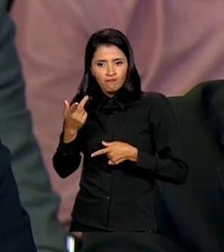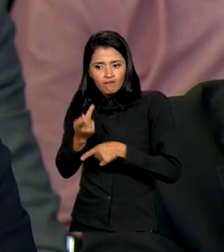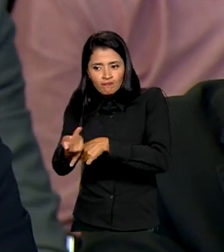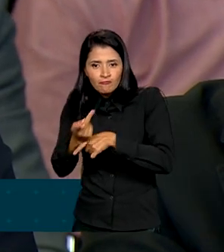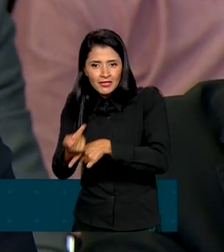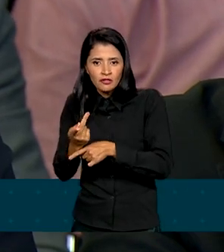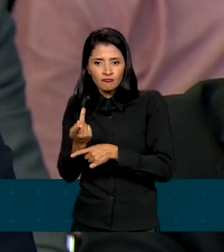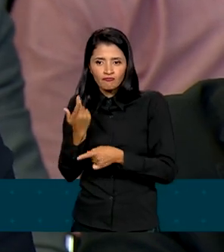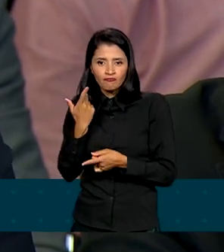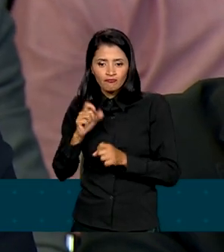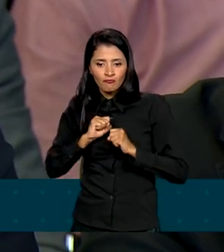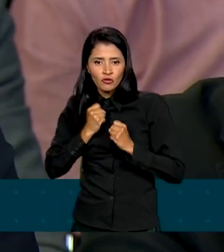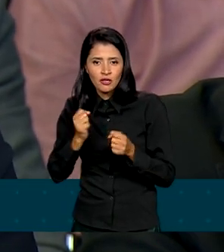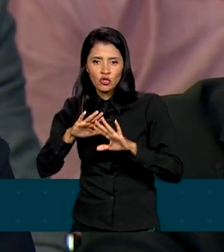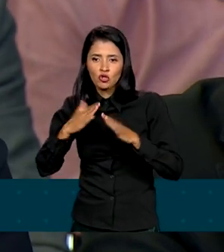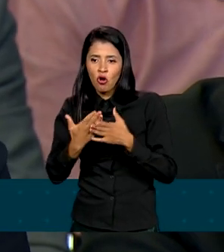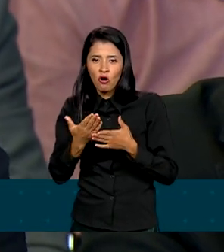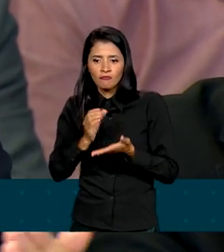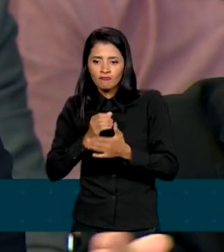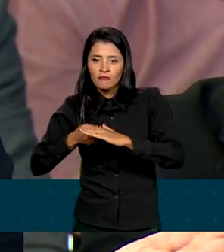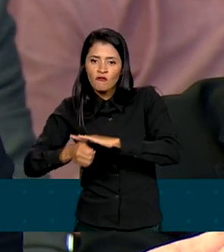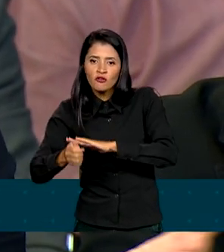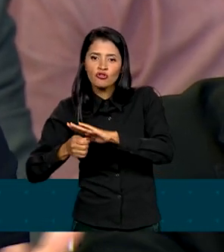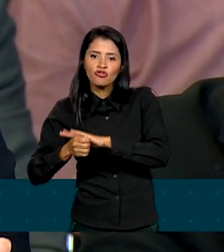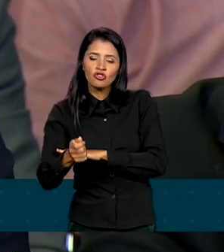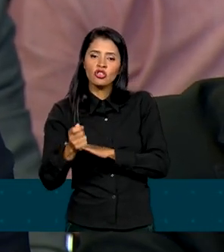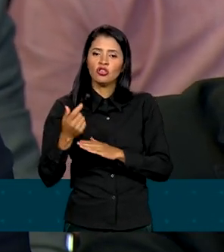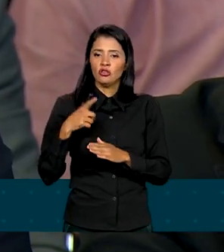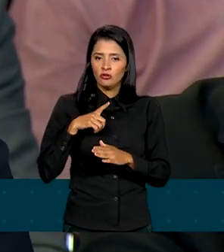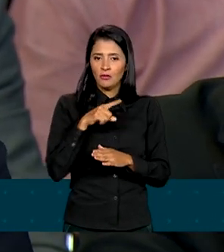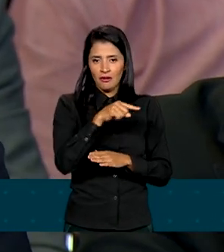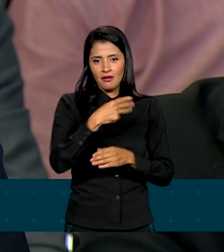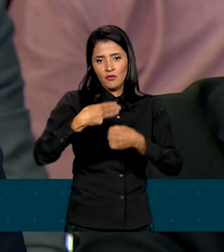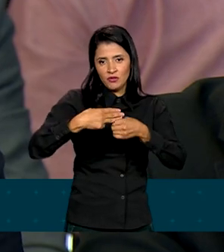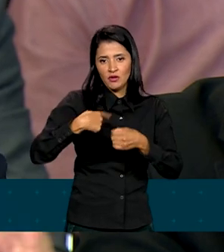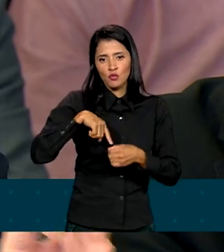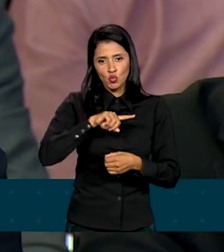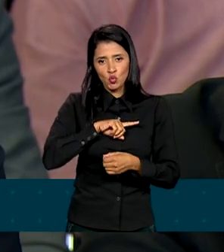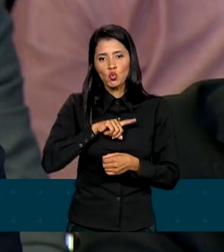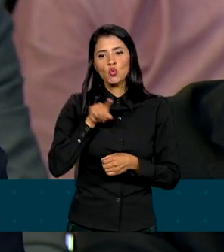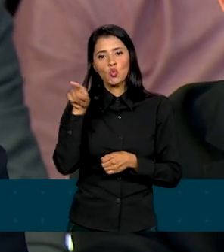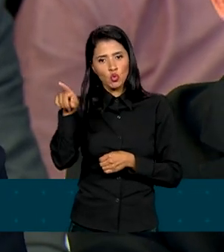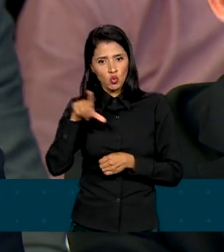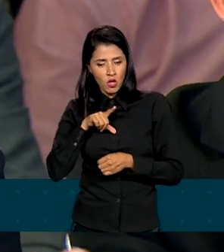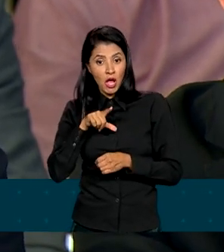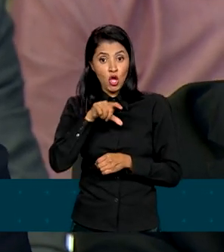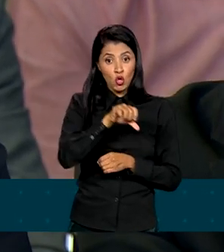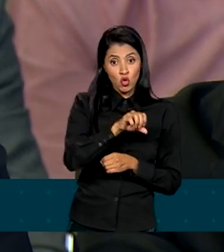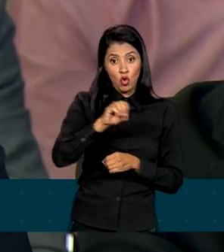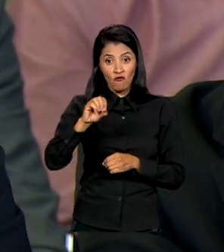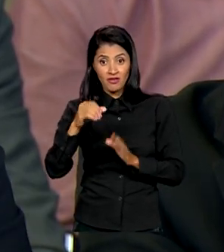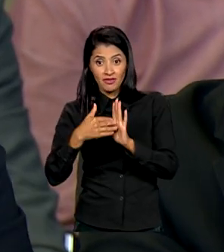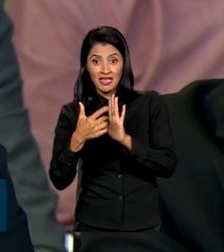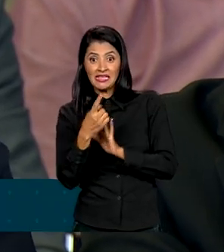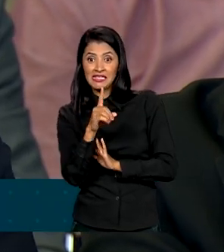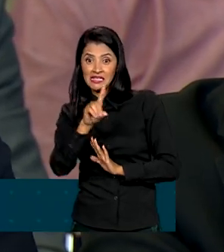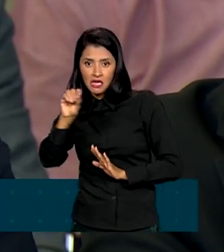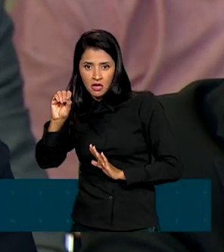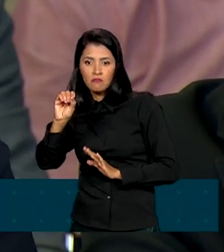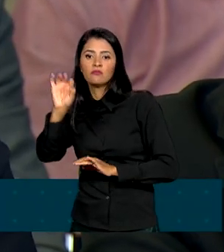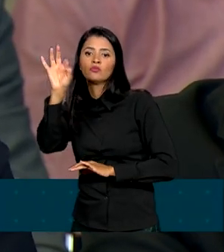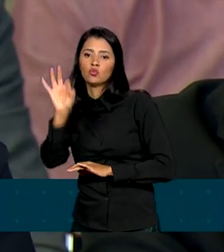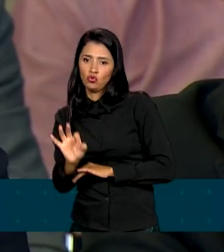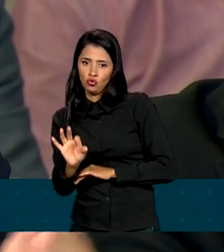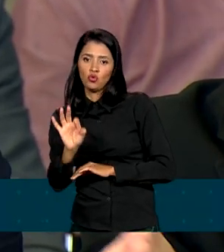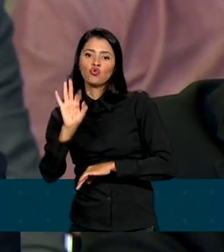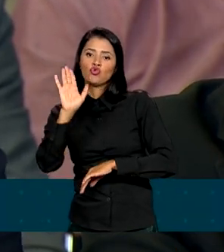fazendo investimento, buscando... lá no nosso município agora, de 90% a 100% já é período integral. Então,